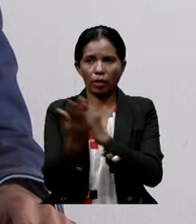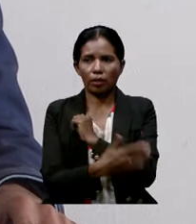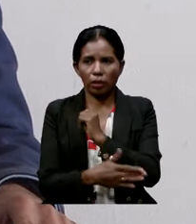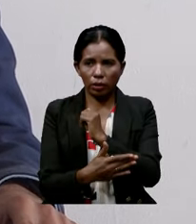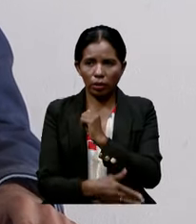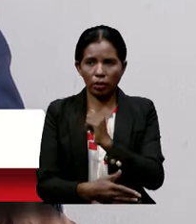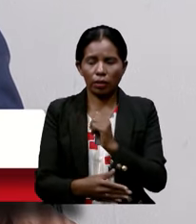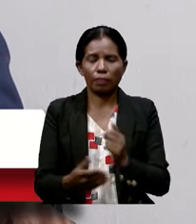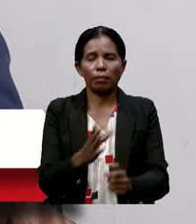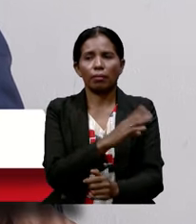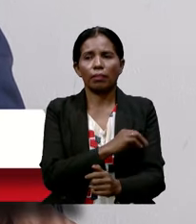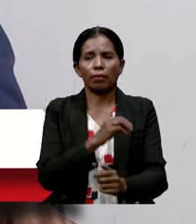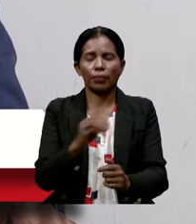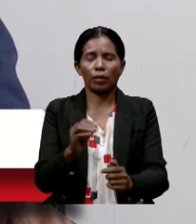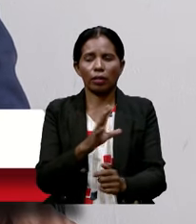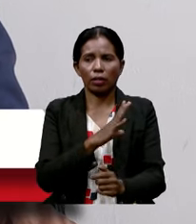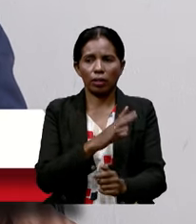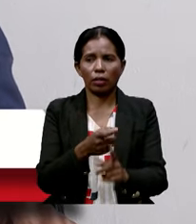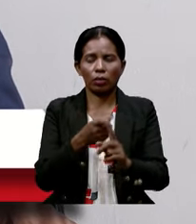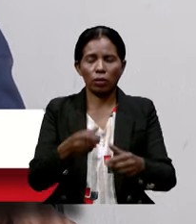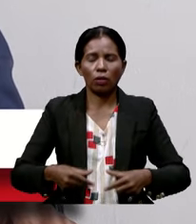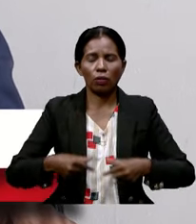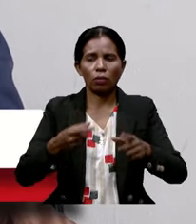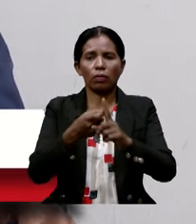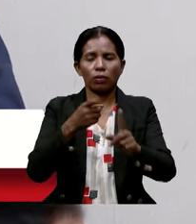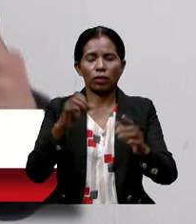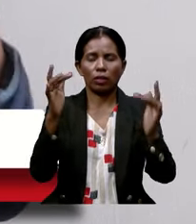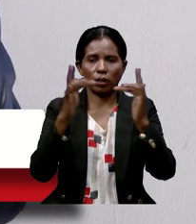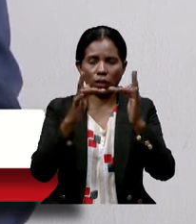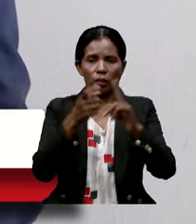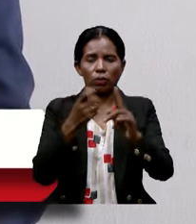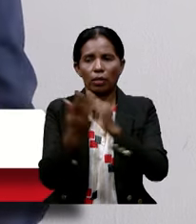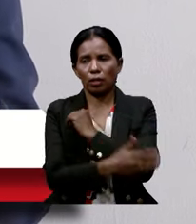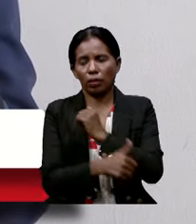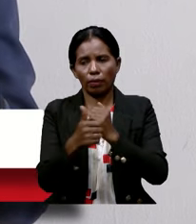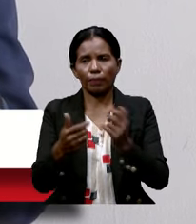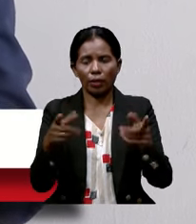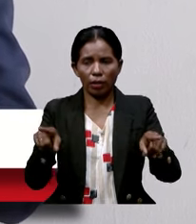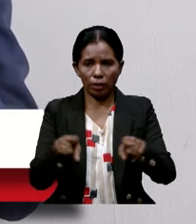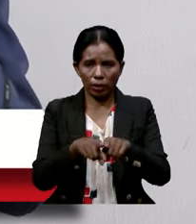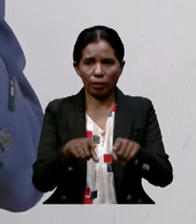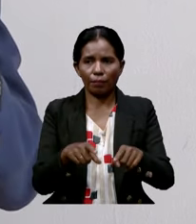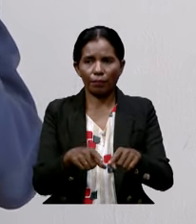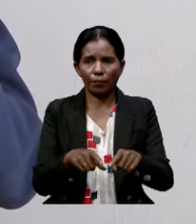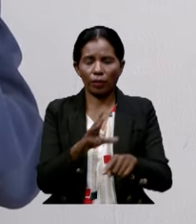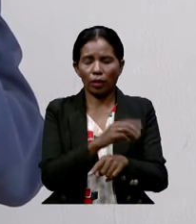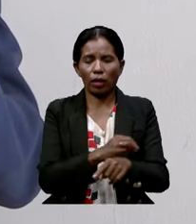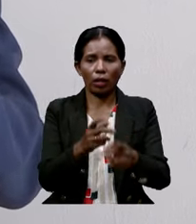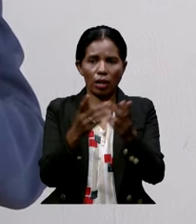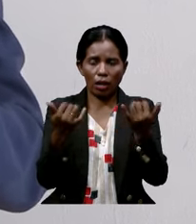zona depende totalmente do fornecimento de internet no exterior. Anzane, condições neve